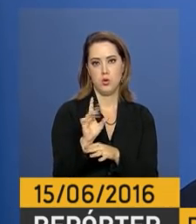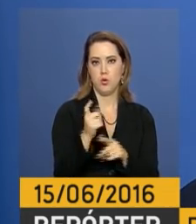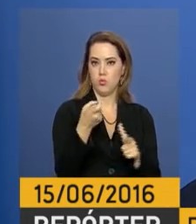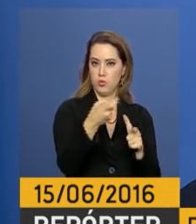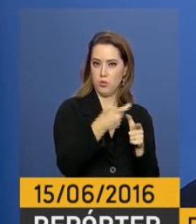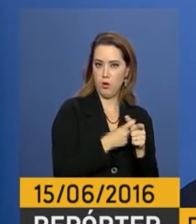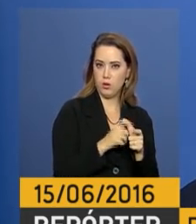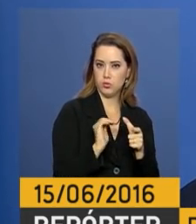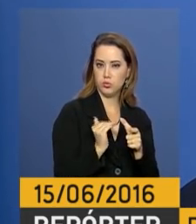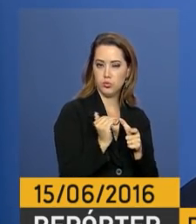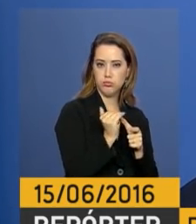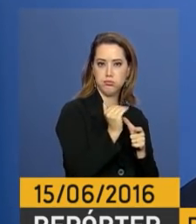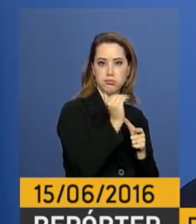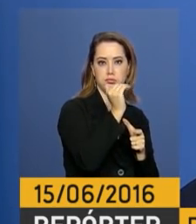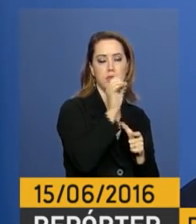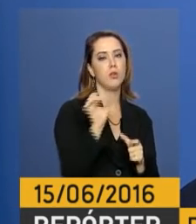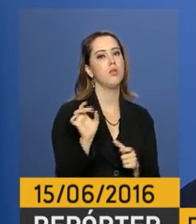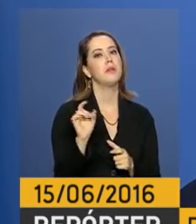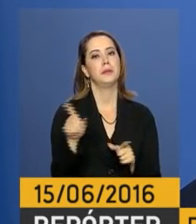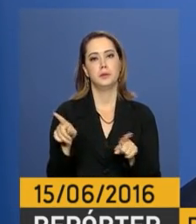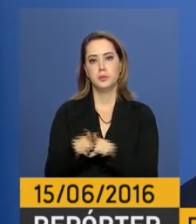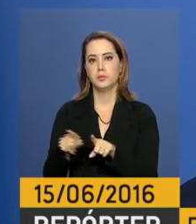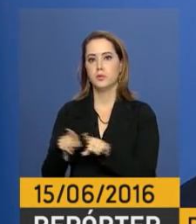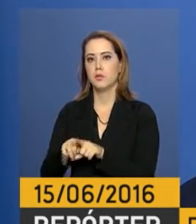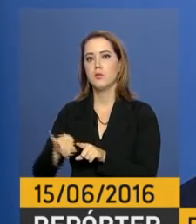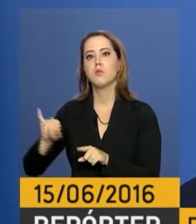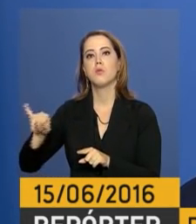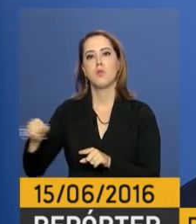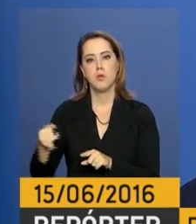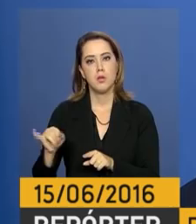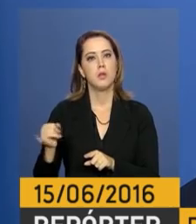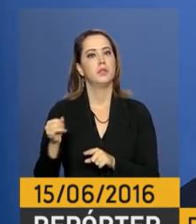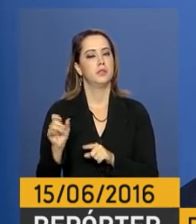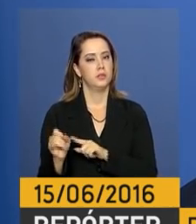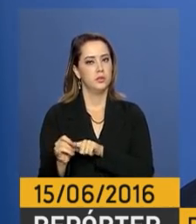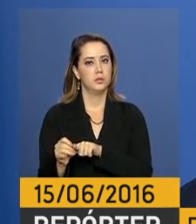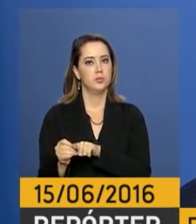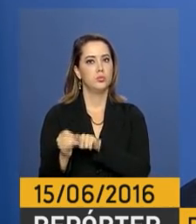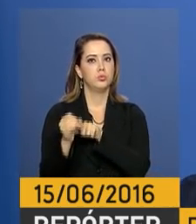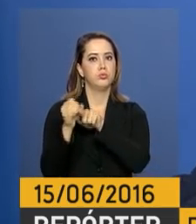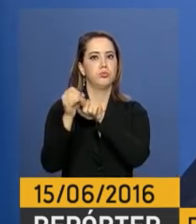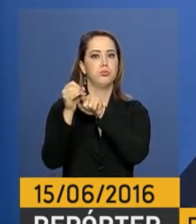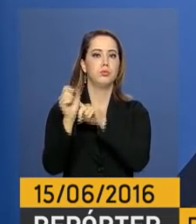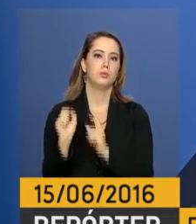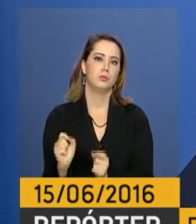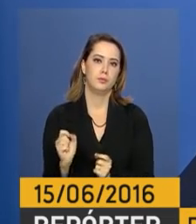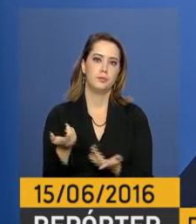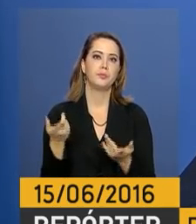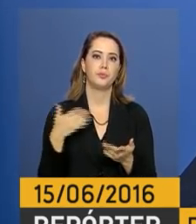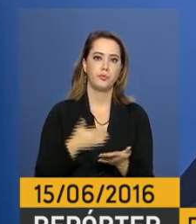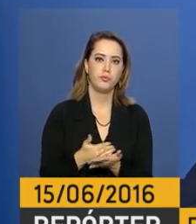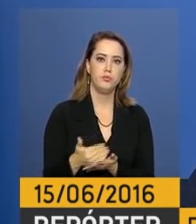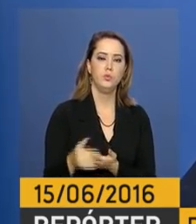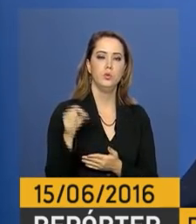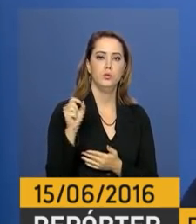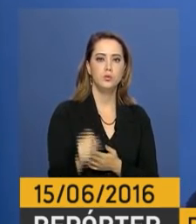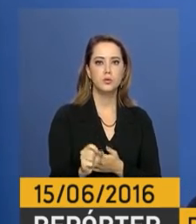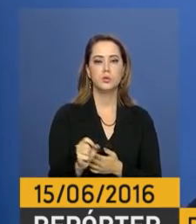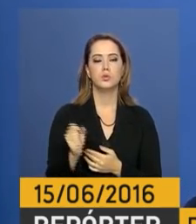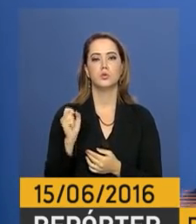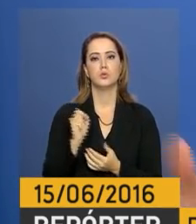compor também a taxa de juros que prevalece no país e que em última